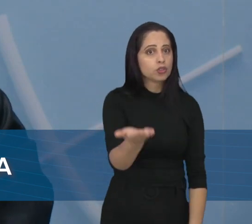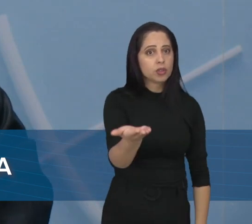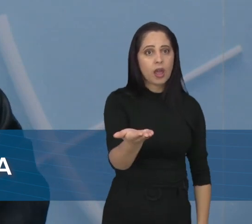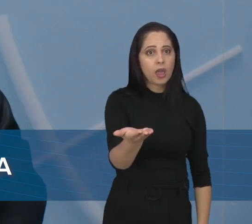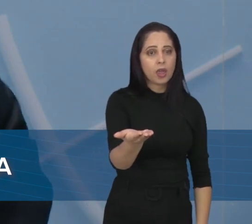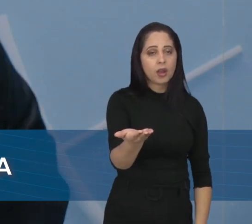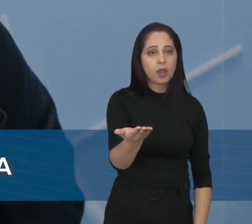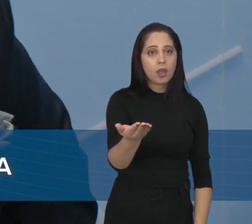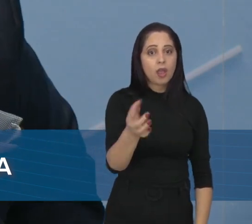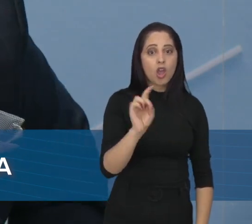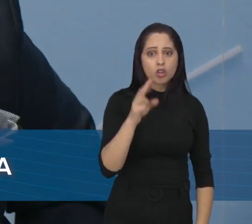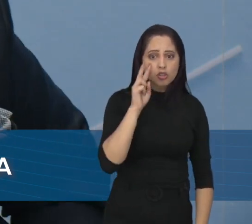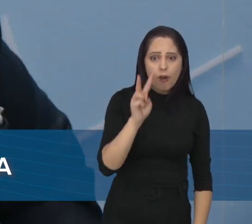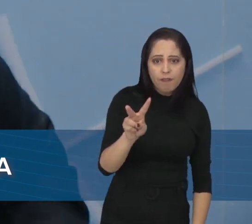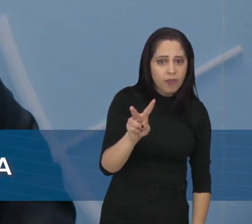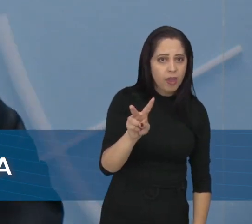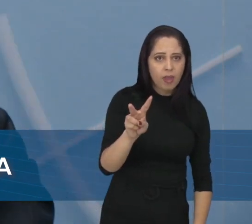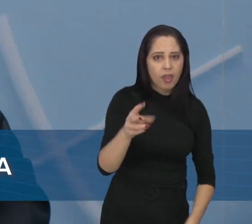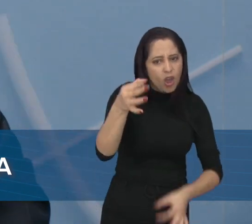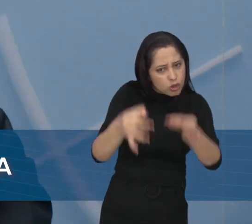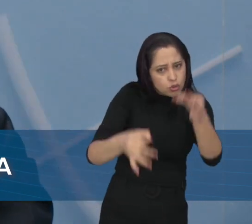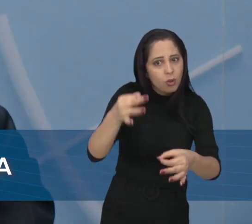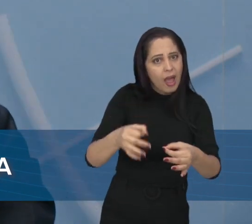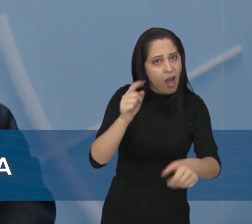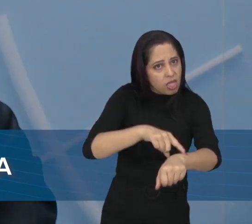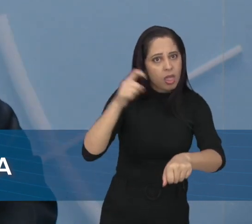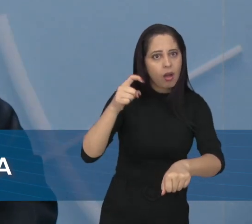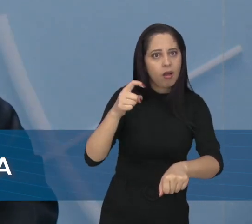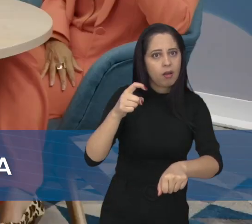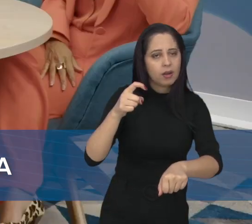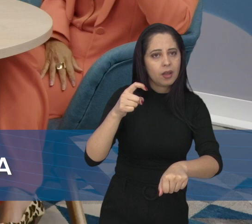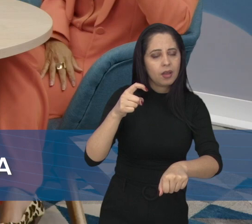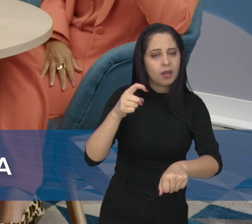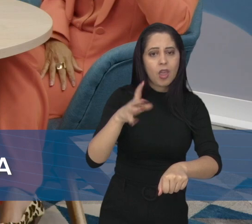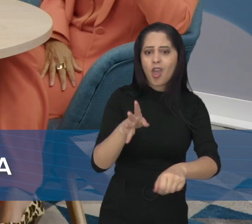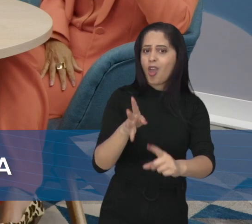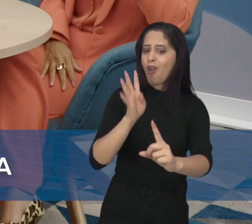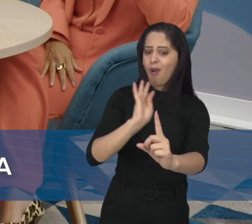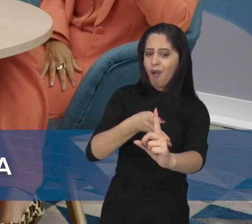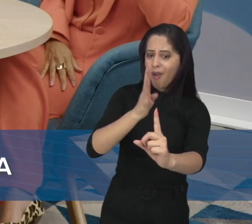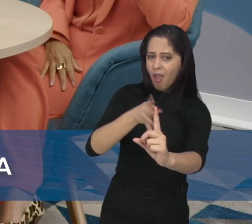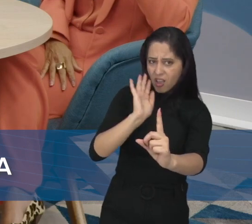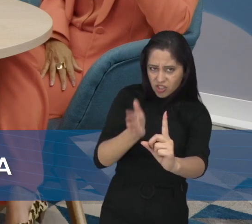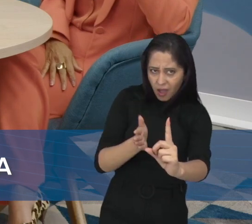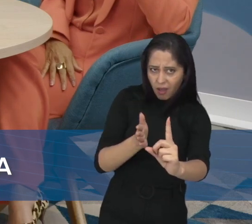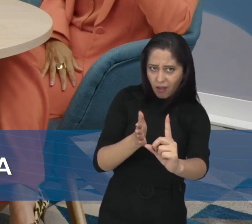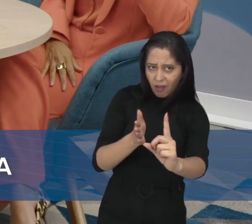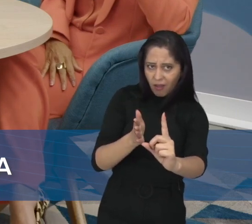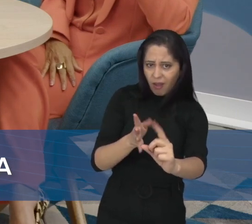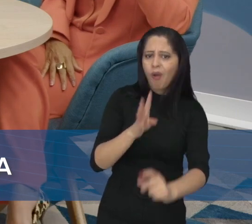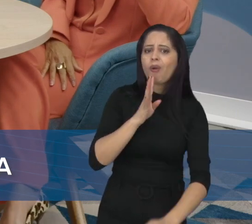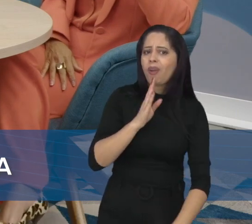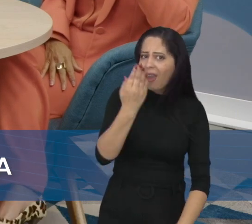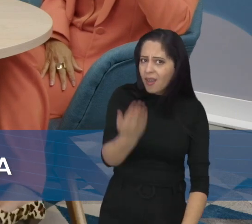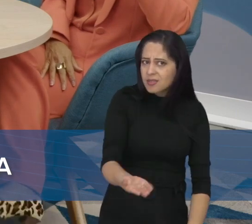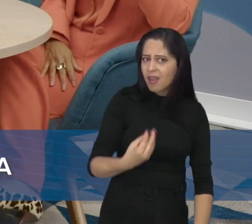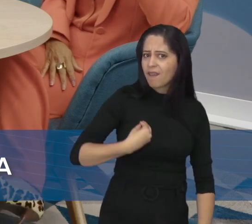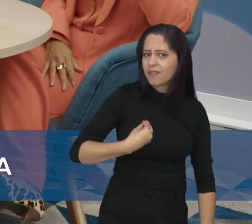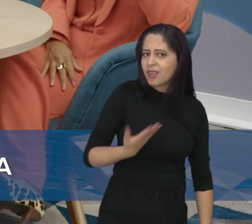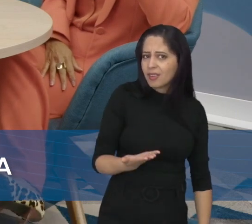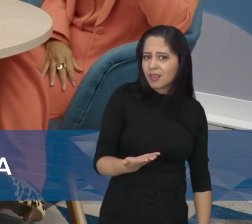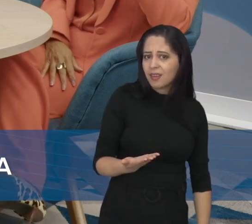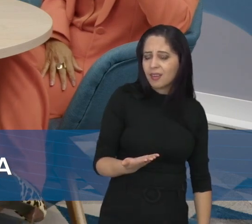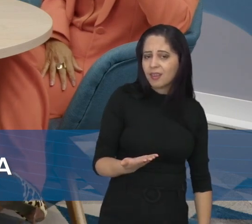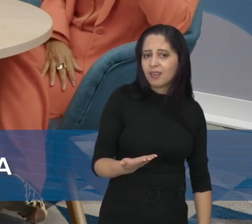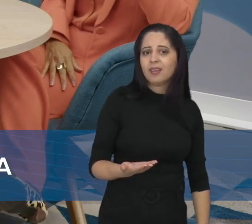e pelo que eu acho que ele vive. Não é? Enfim,